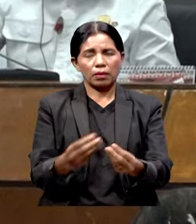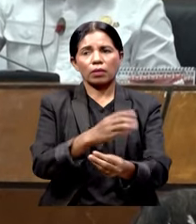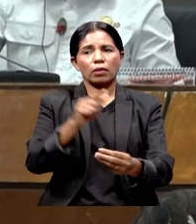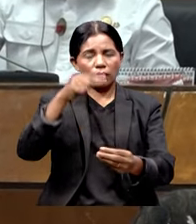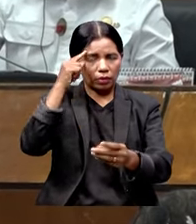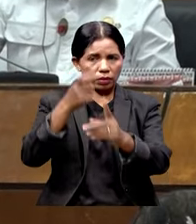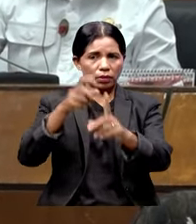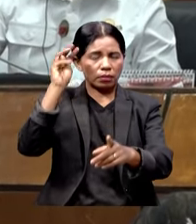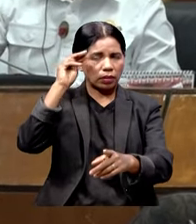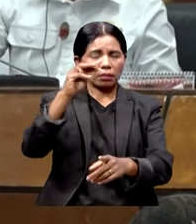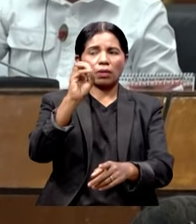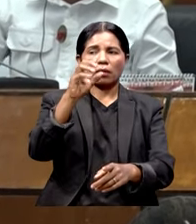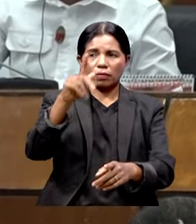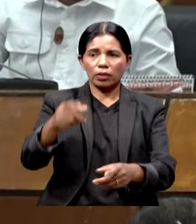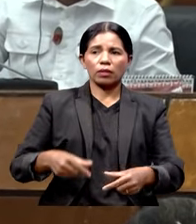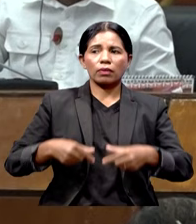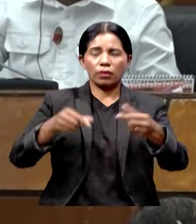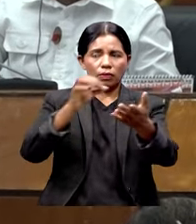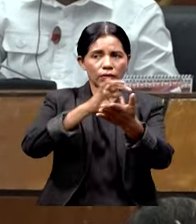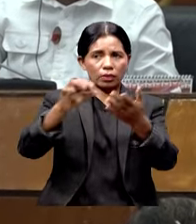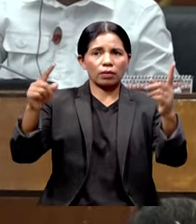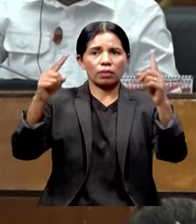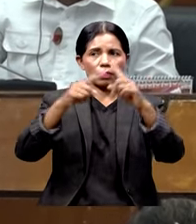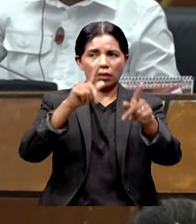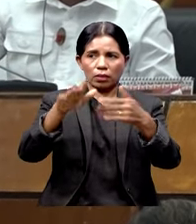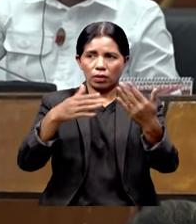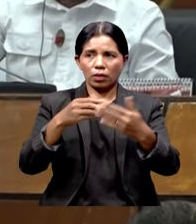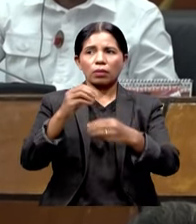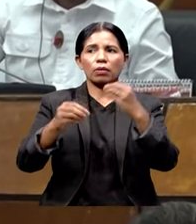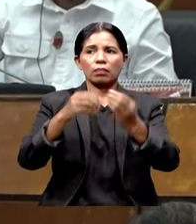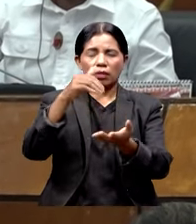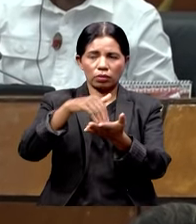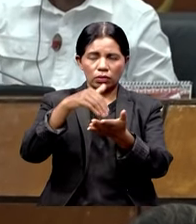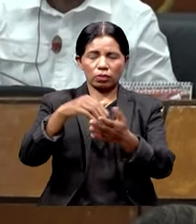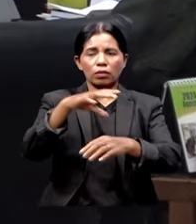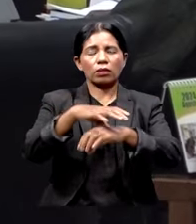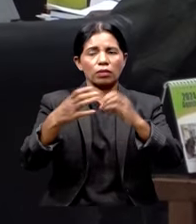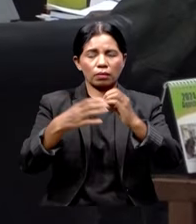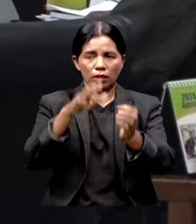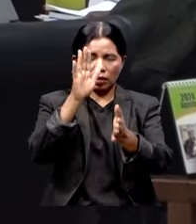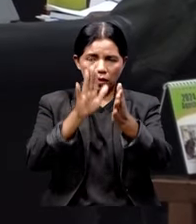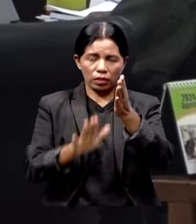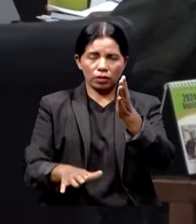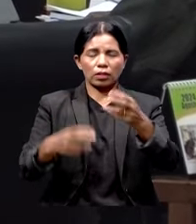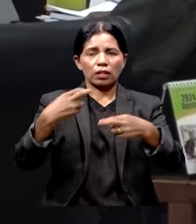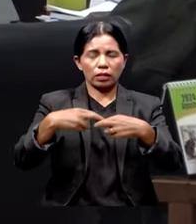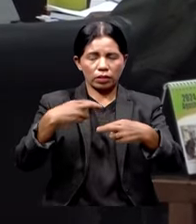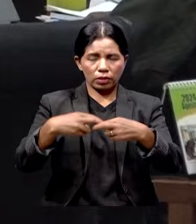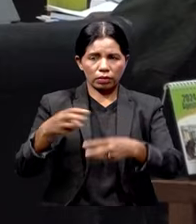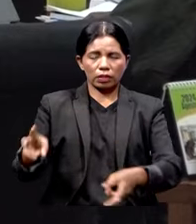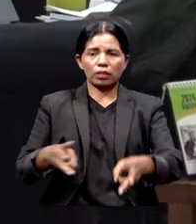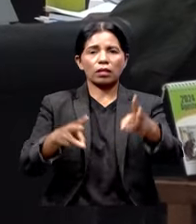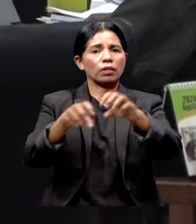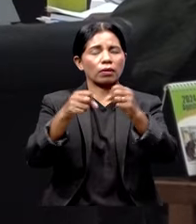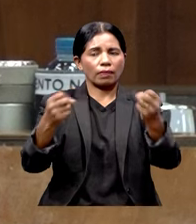liu si Ministério Obras Públicas, se fo formação ba engenheiro sira, kona ba estudo rai, nune bele reduz risco estrada dan akfera no monu.